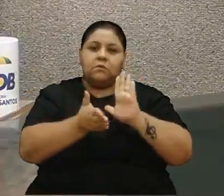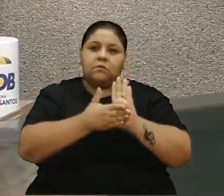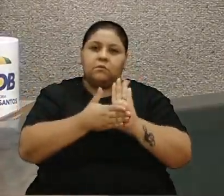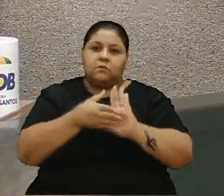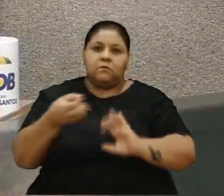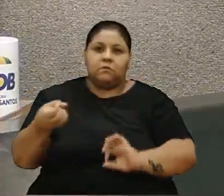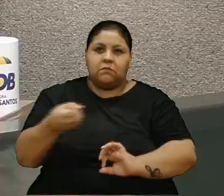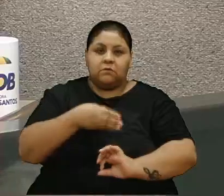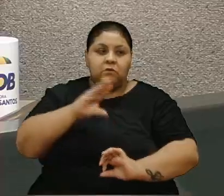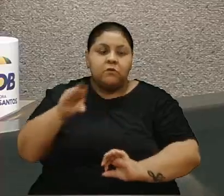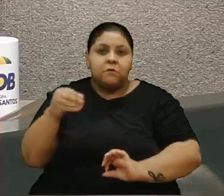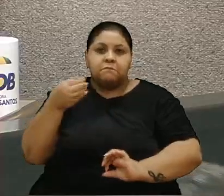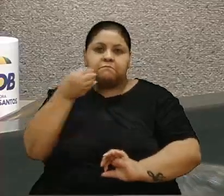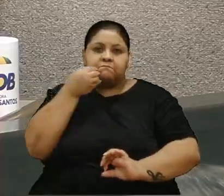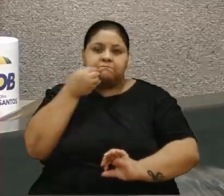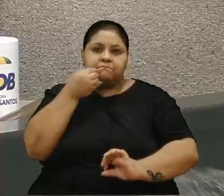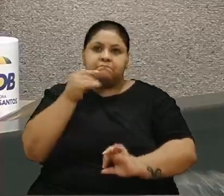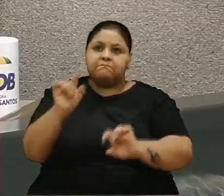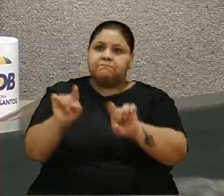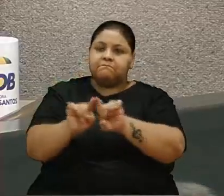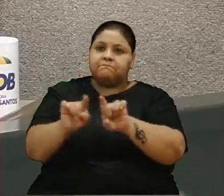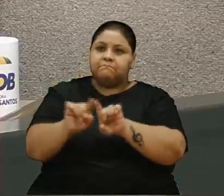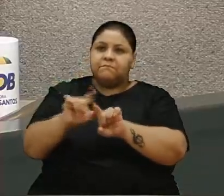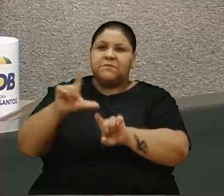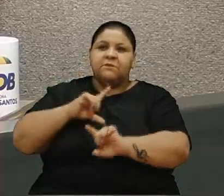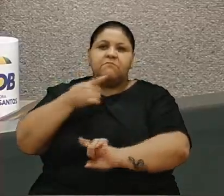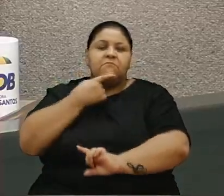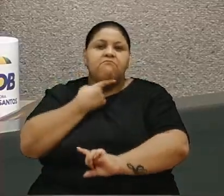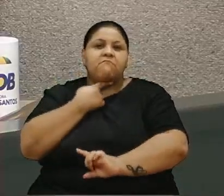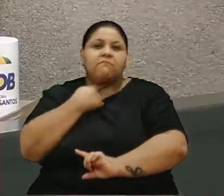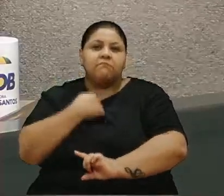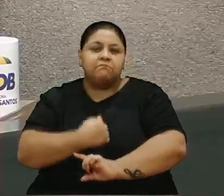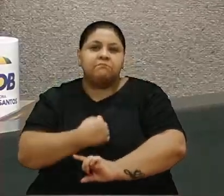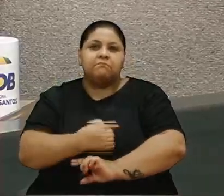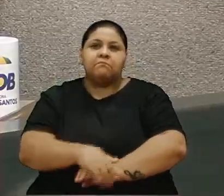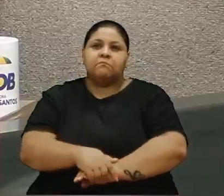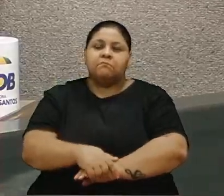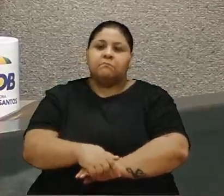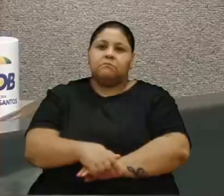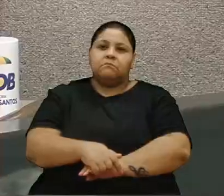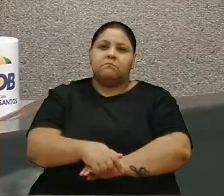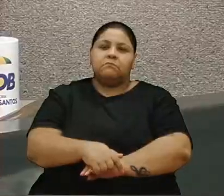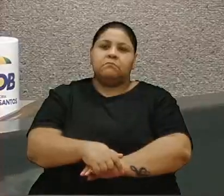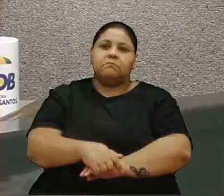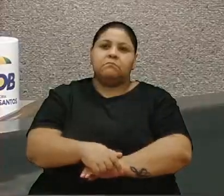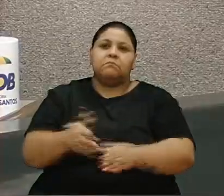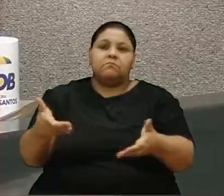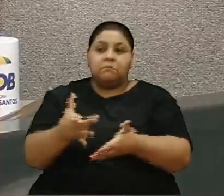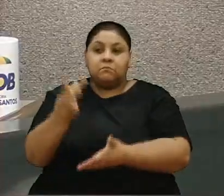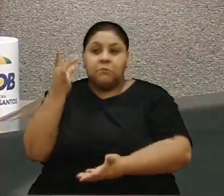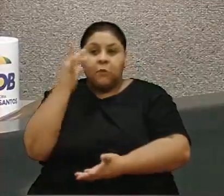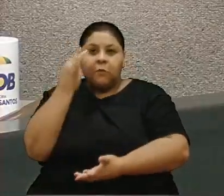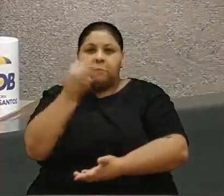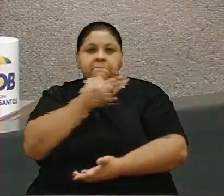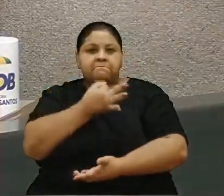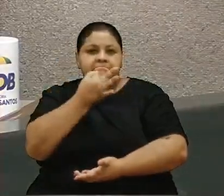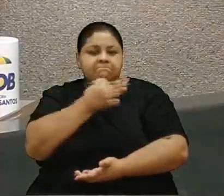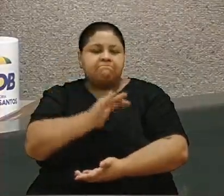novas possibilidades. Ela também tem a vontade de estar presente em Caxias do